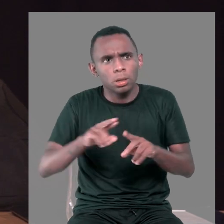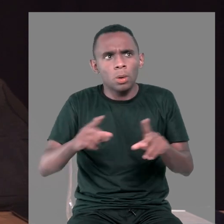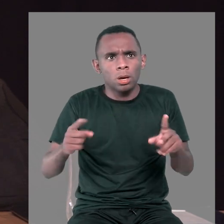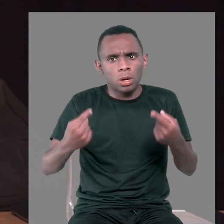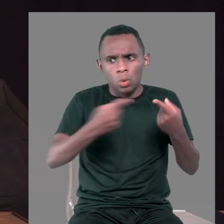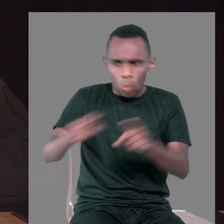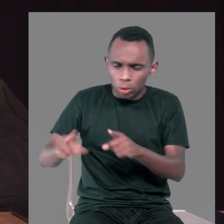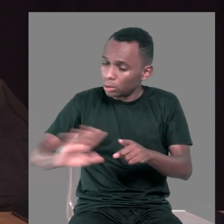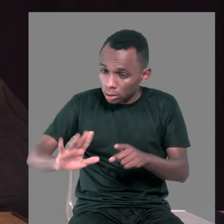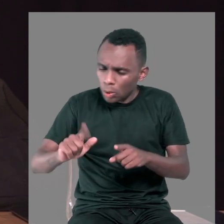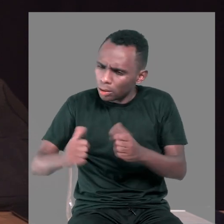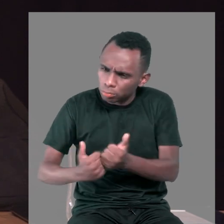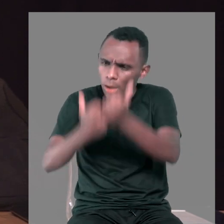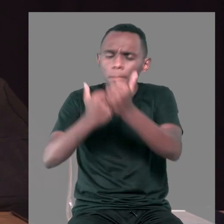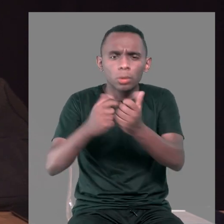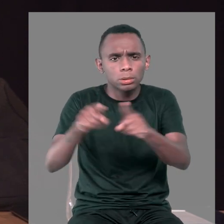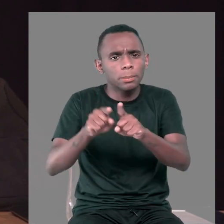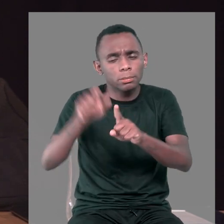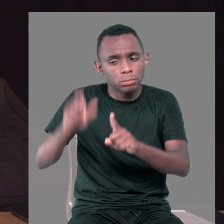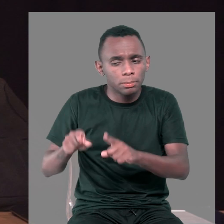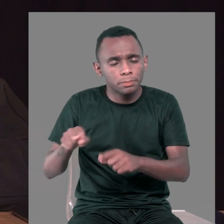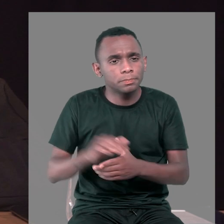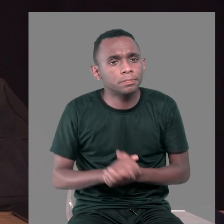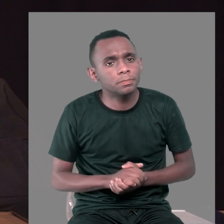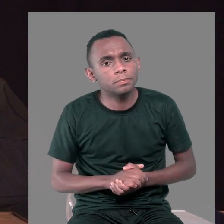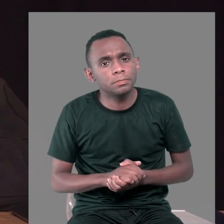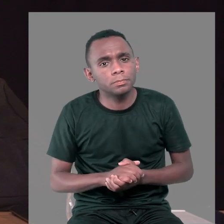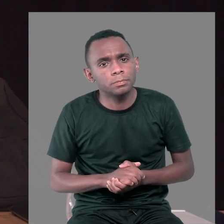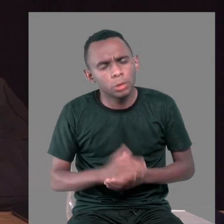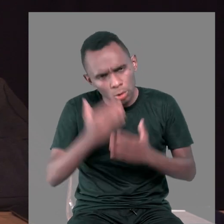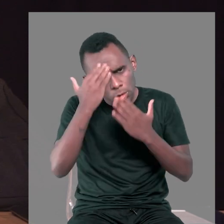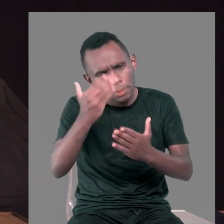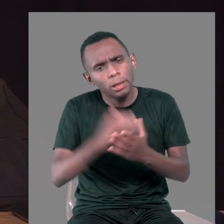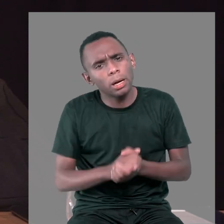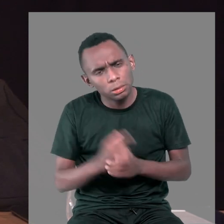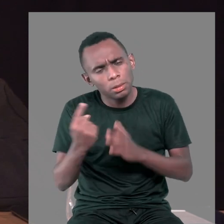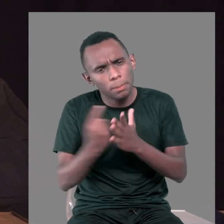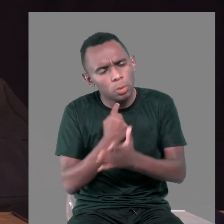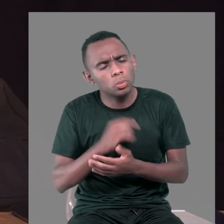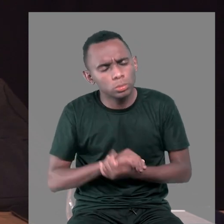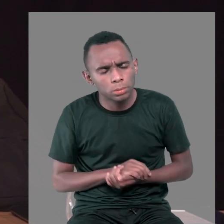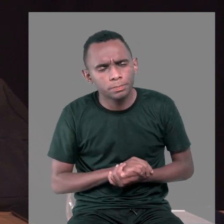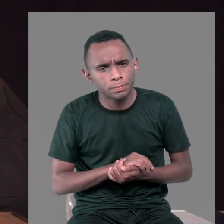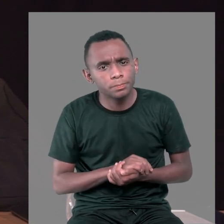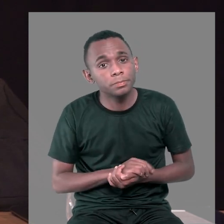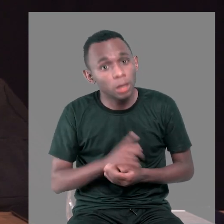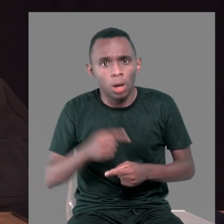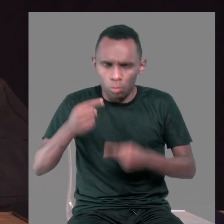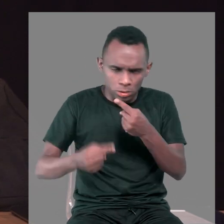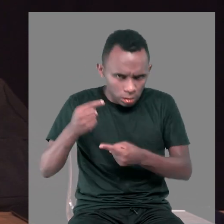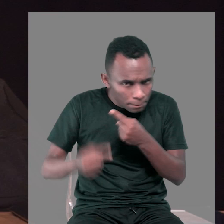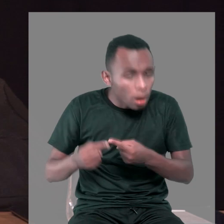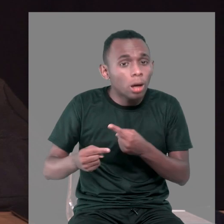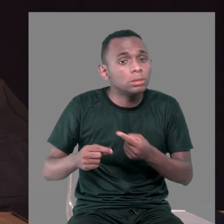sobre o acho que você usou uma ótima expressão, não é? Dessa fetichização, não é? Do passado, essa fetichização da